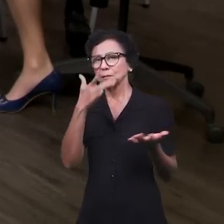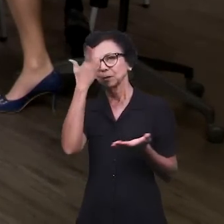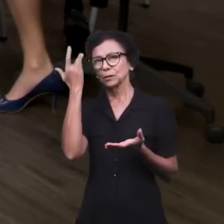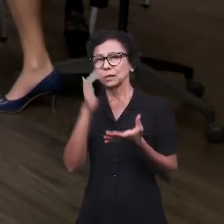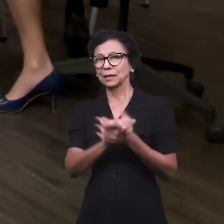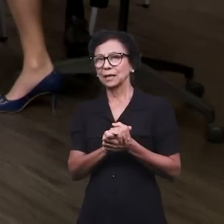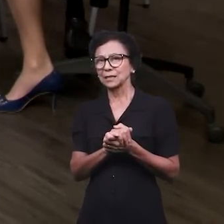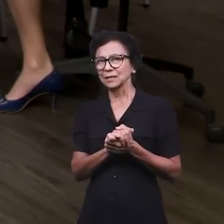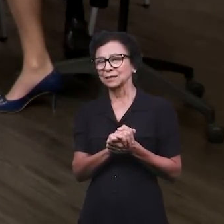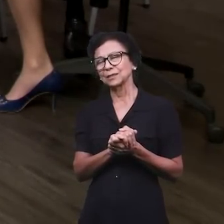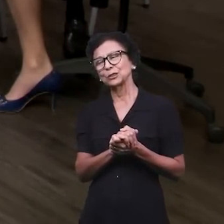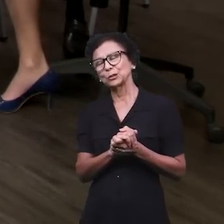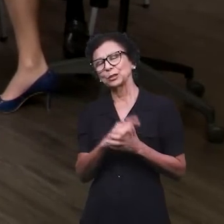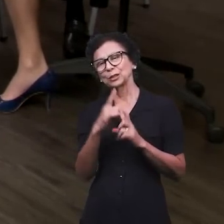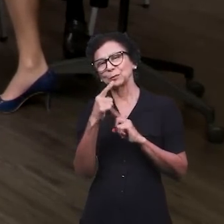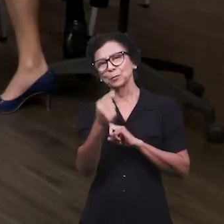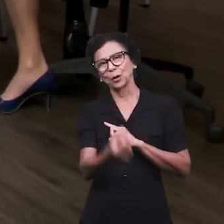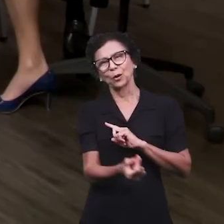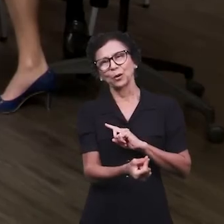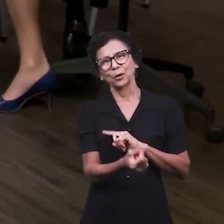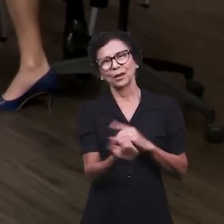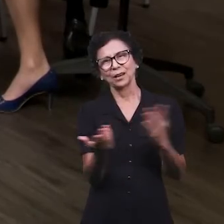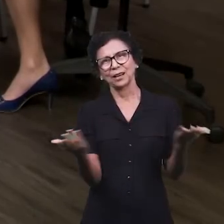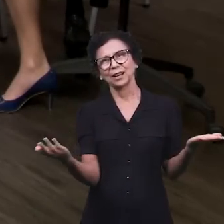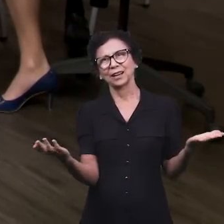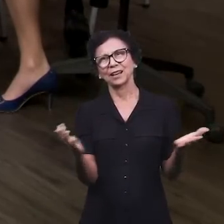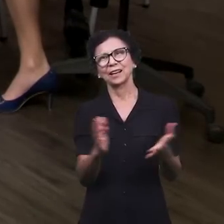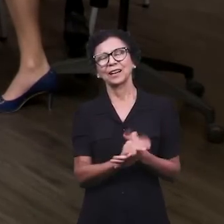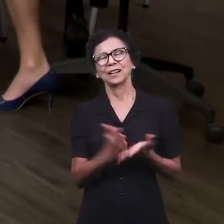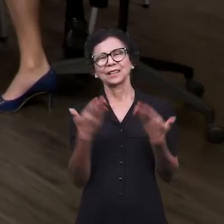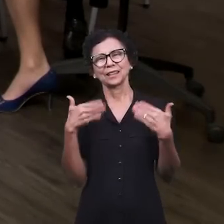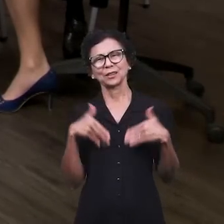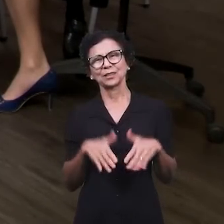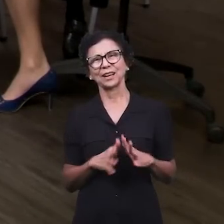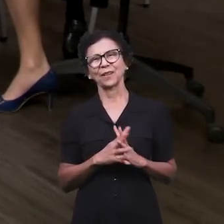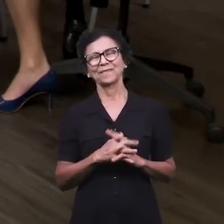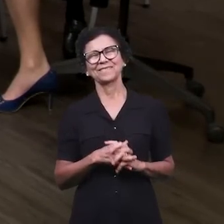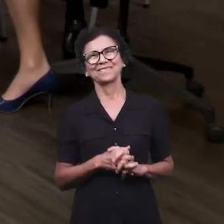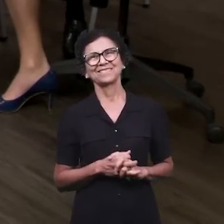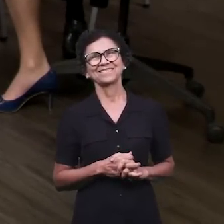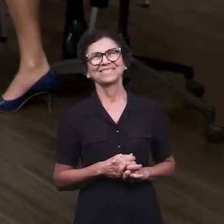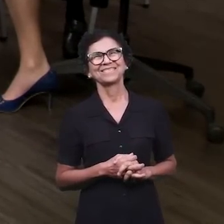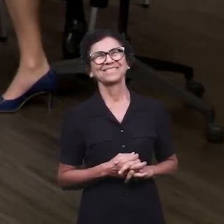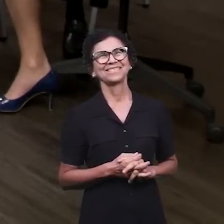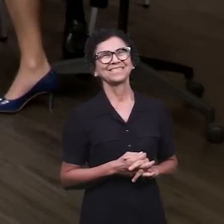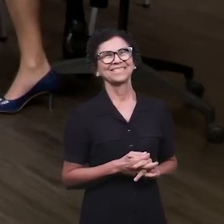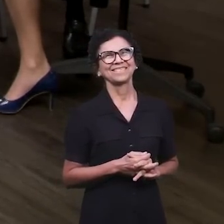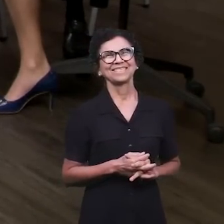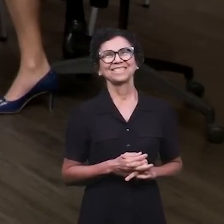Tem gente que tá casando. Entendi agora. É Tá assim, bom. acontece. Amém. Casa, É o deixa de ser fluxo jovem. natural da vida, tá certo.